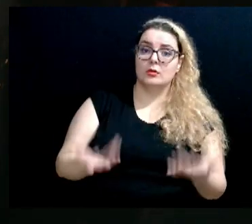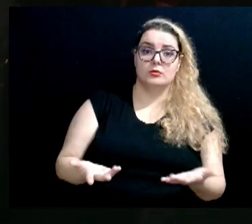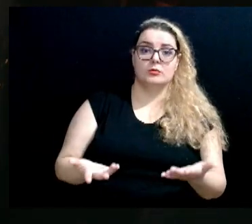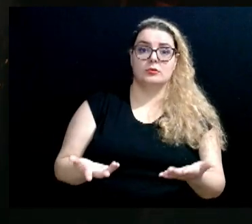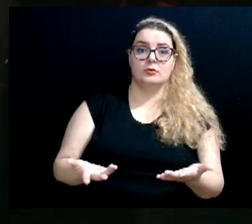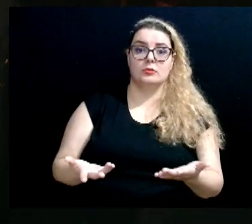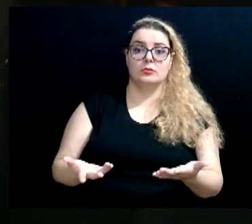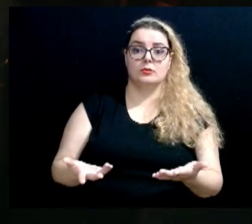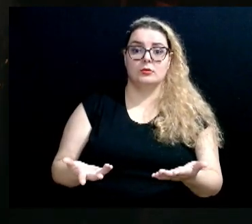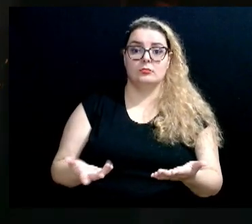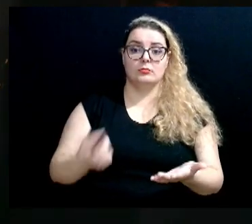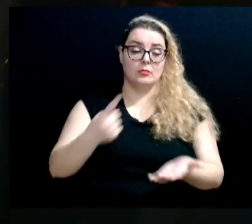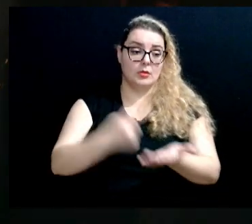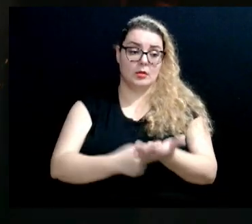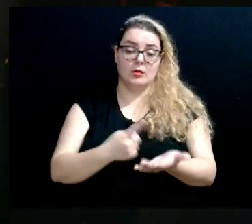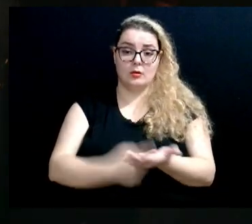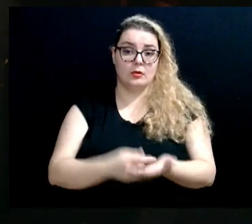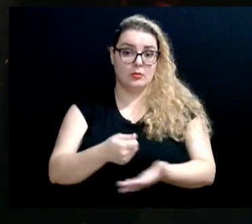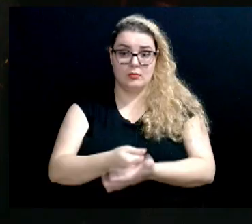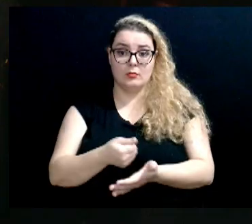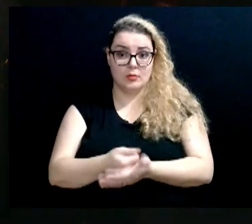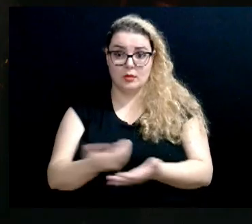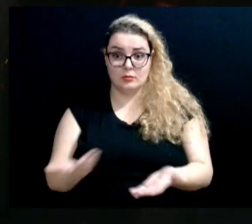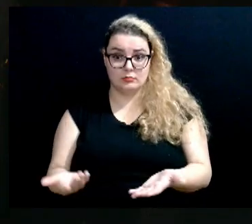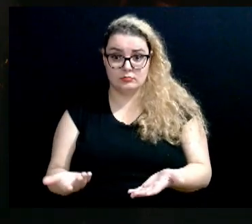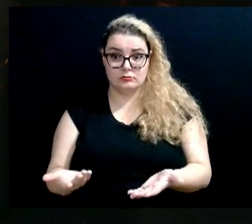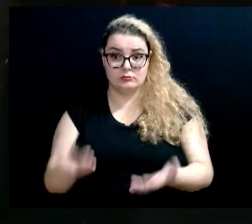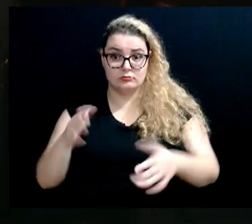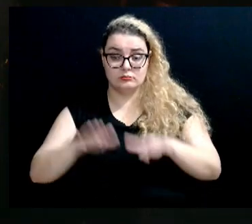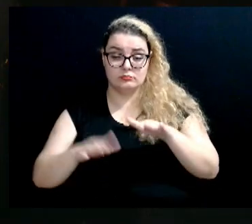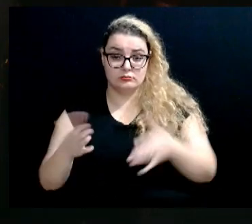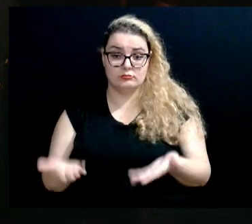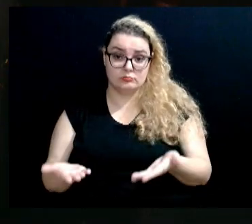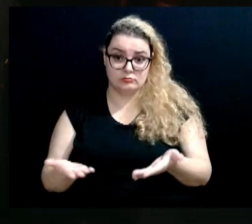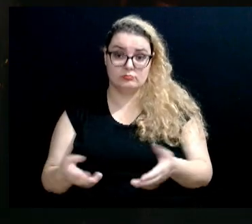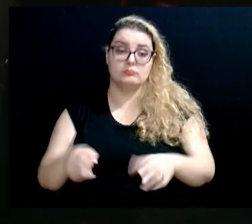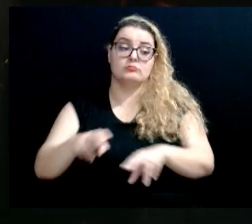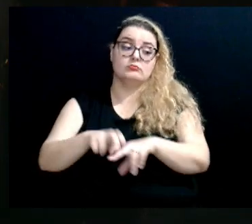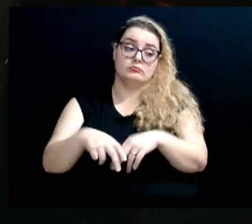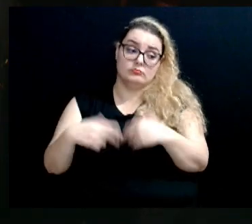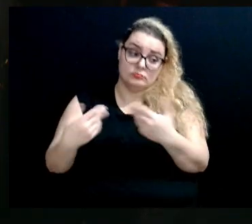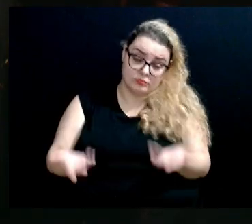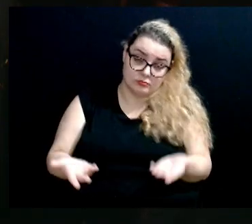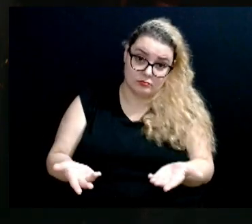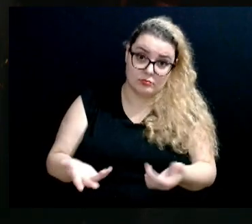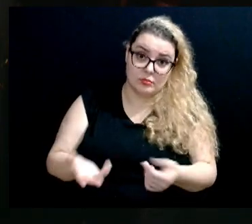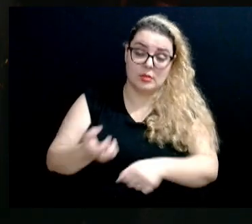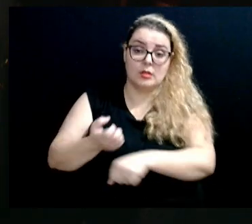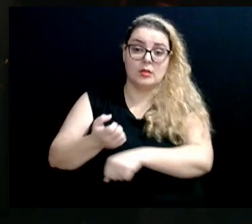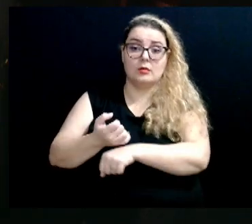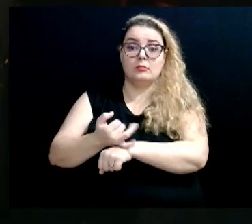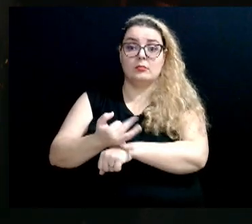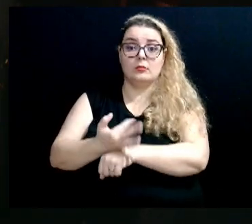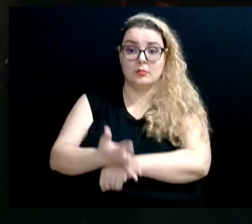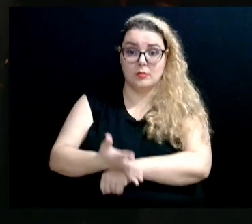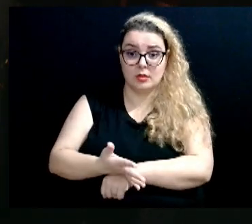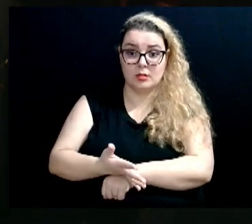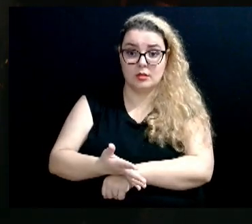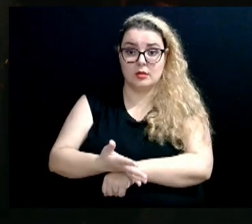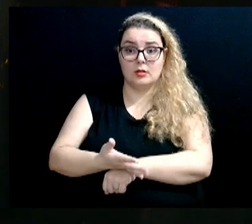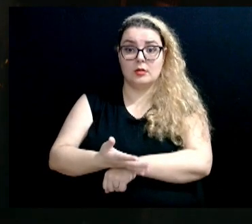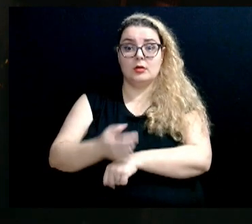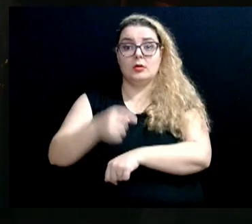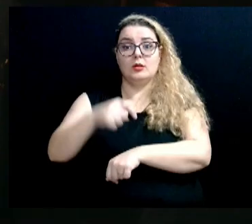as nossas obrigações. Então, talvez seja por isso que a madrugada ela tenha se tornado um espaço aí de